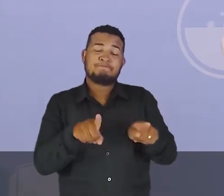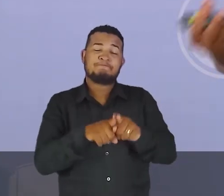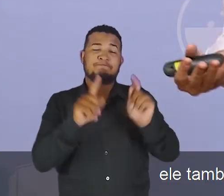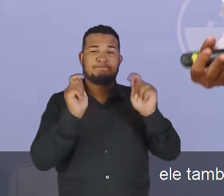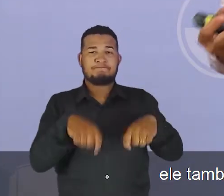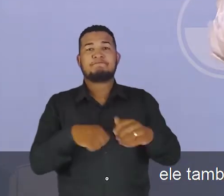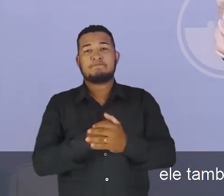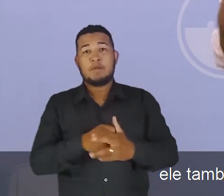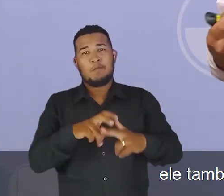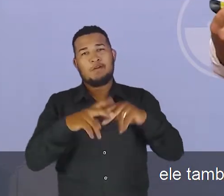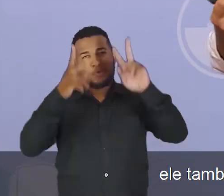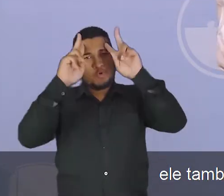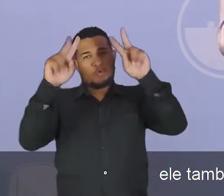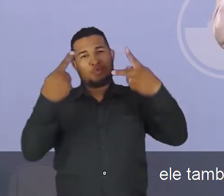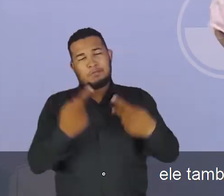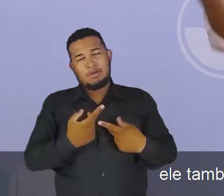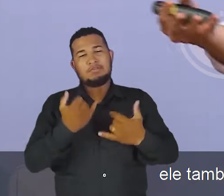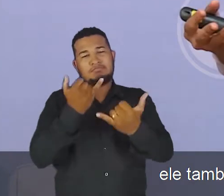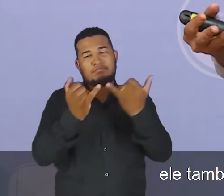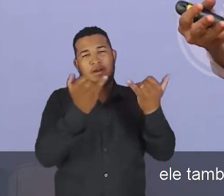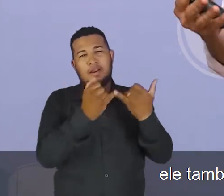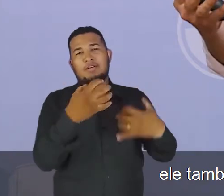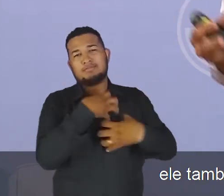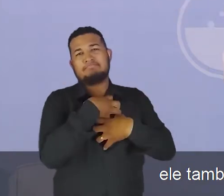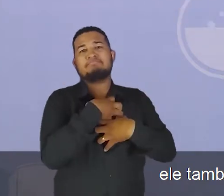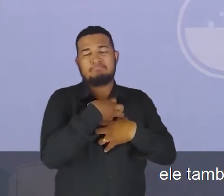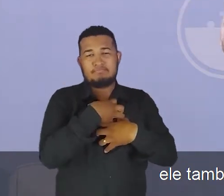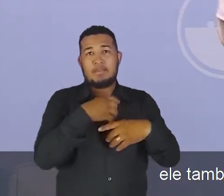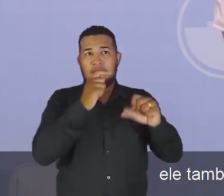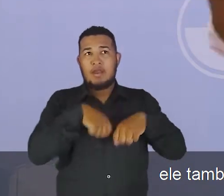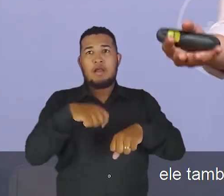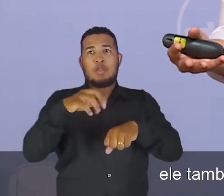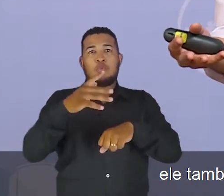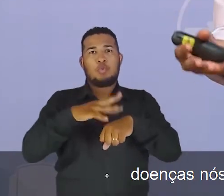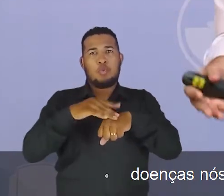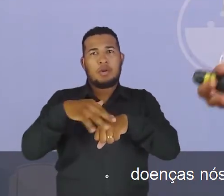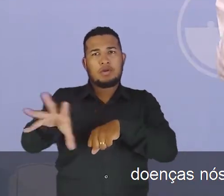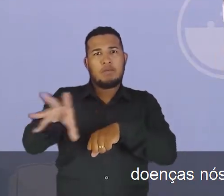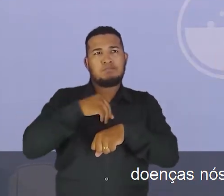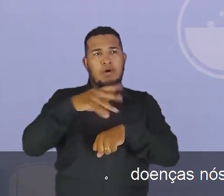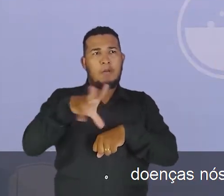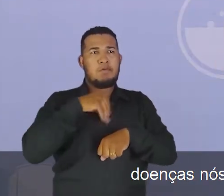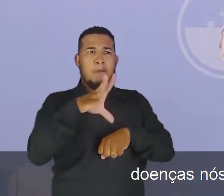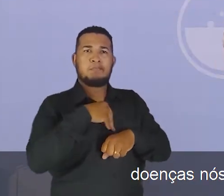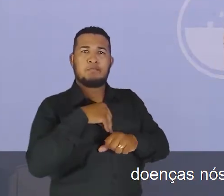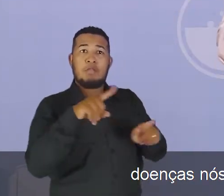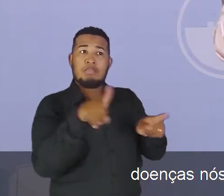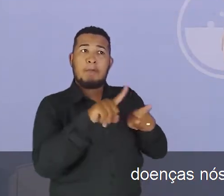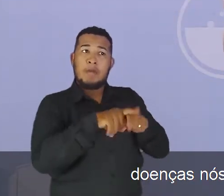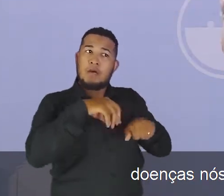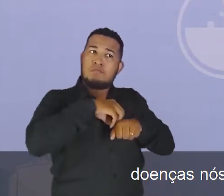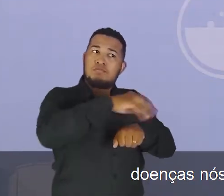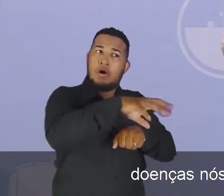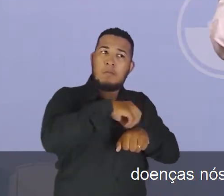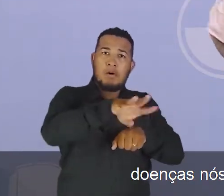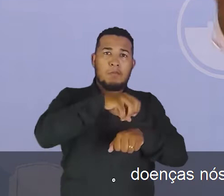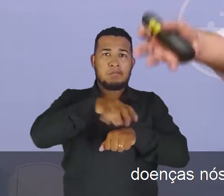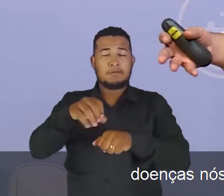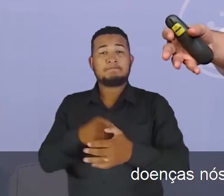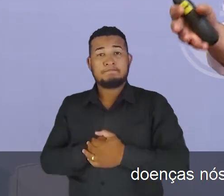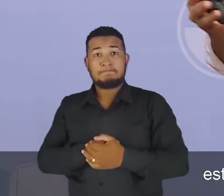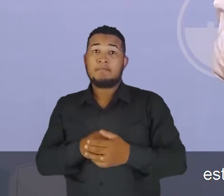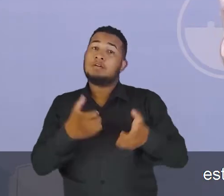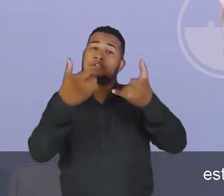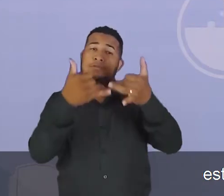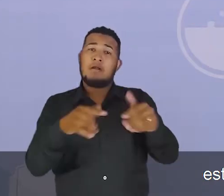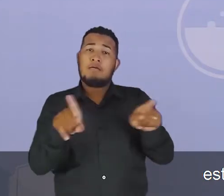também, ele também pode pegar algumas dessas doenças, transmitir essas doenças. Nós vamos falar um pouquinho sobre algumas zoonoses,